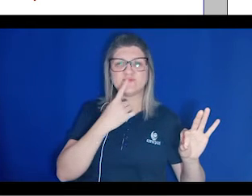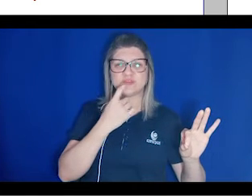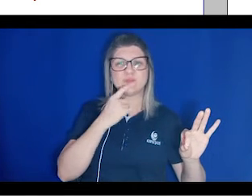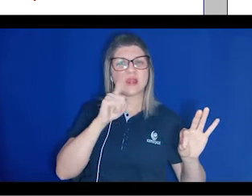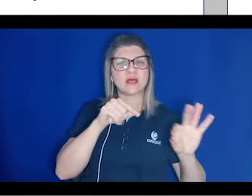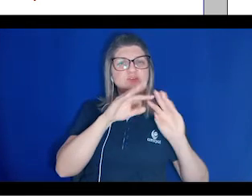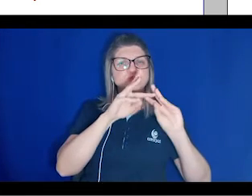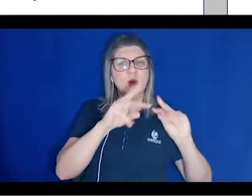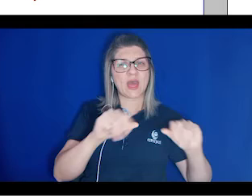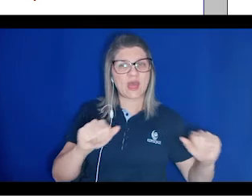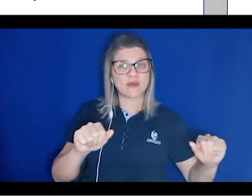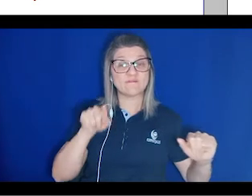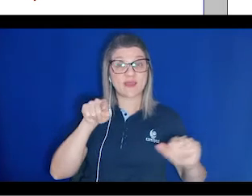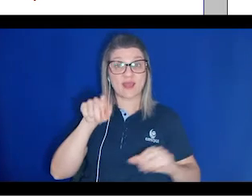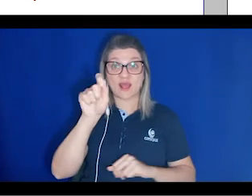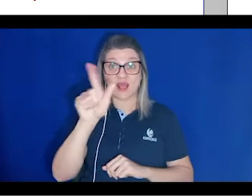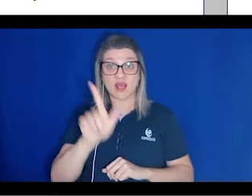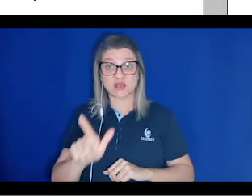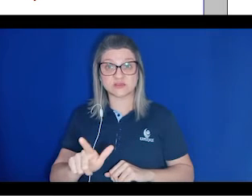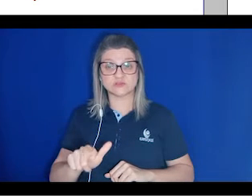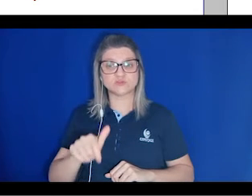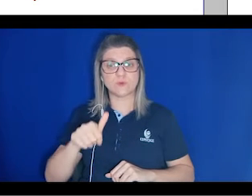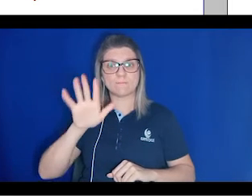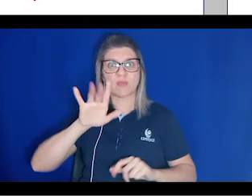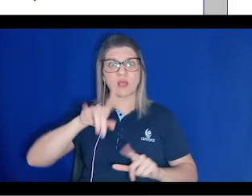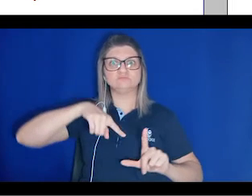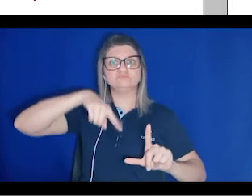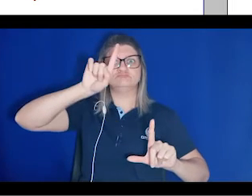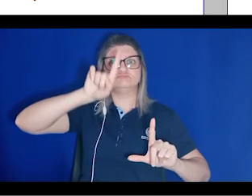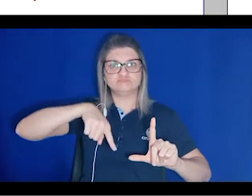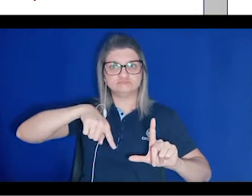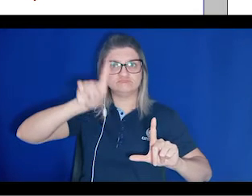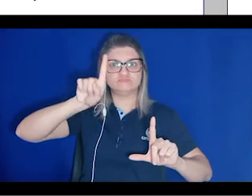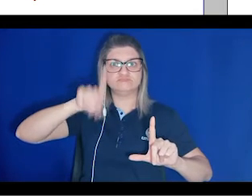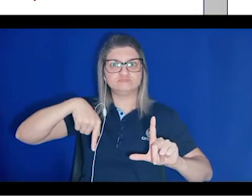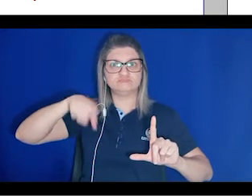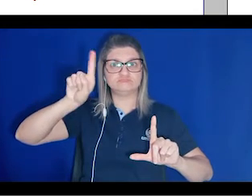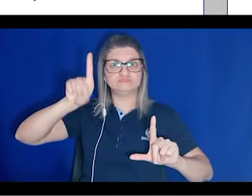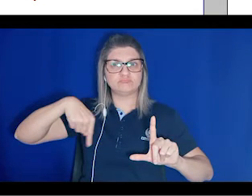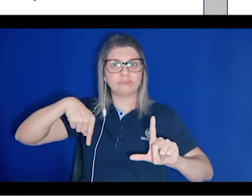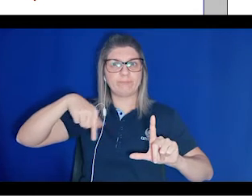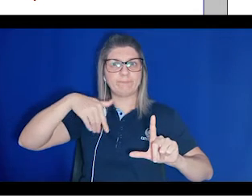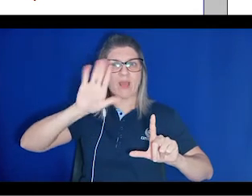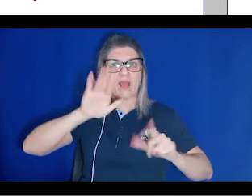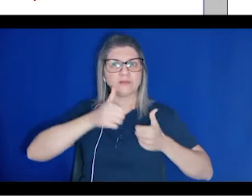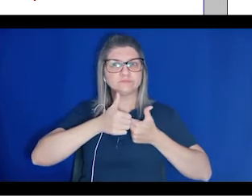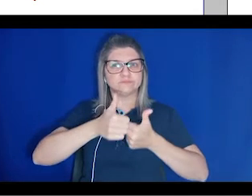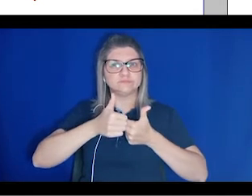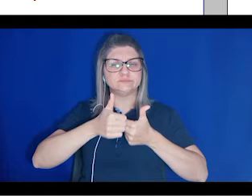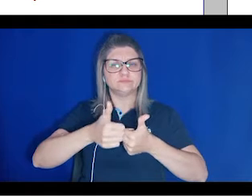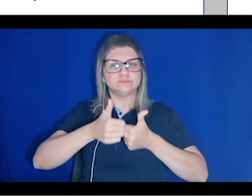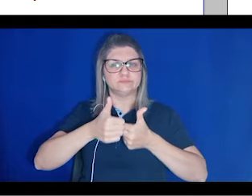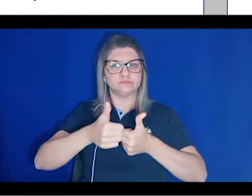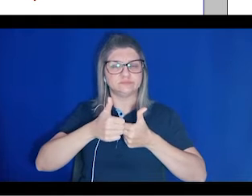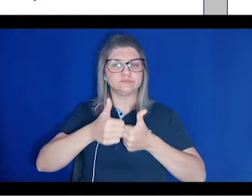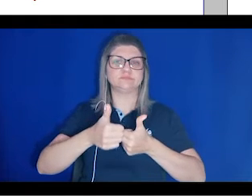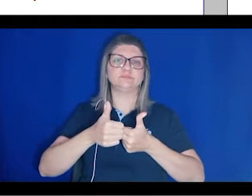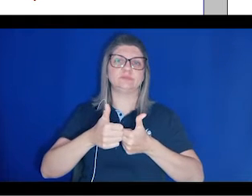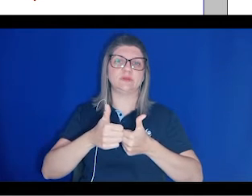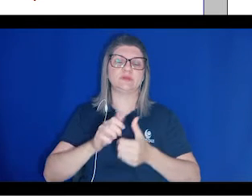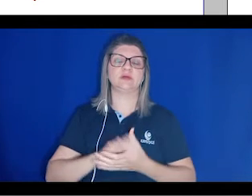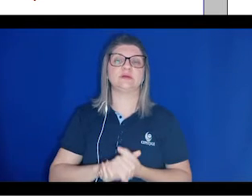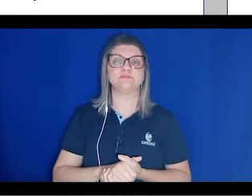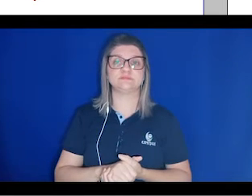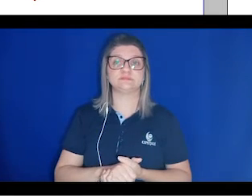a azul, ela acaba tendo extremidades maiores. Quando cai o preço, ela desloca antes, cai mais quando sobe, ela sobe antes.